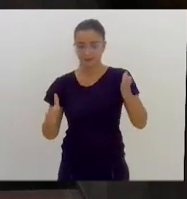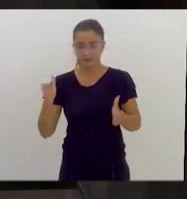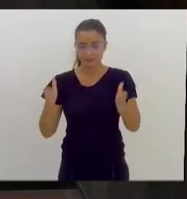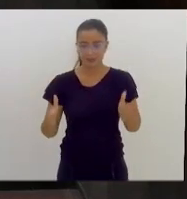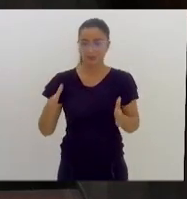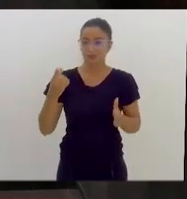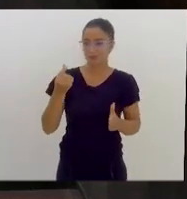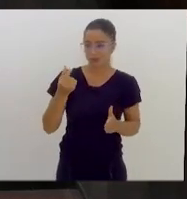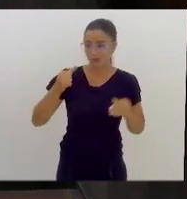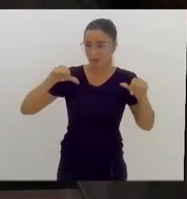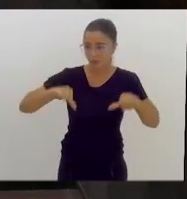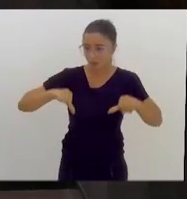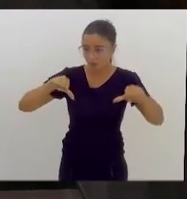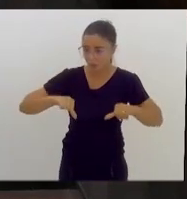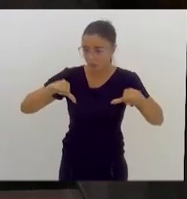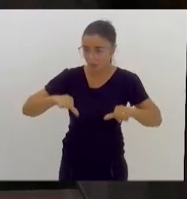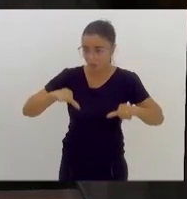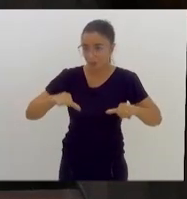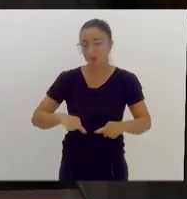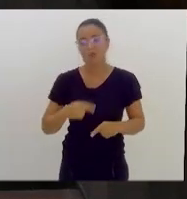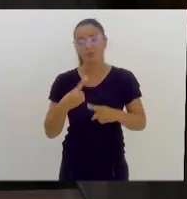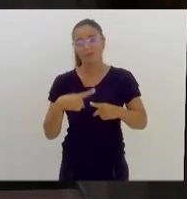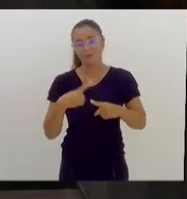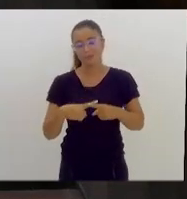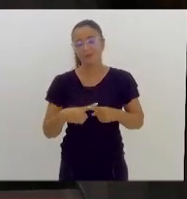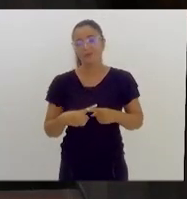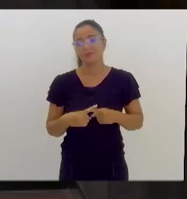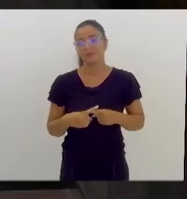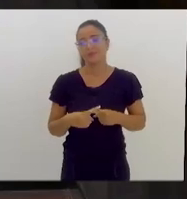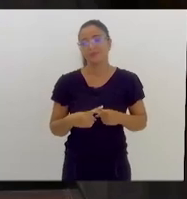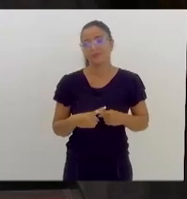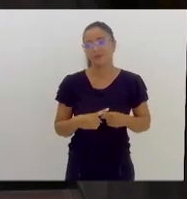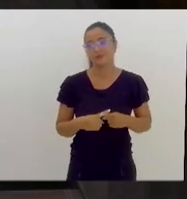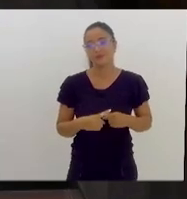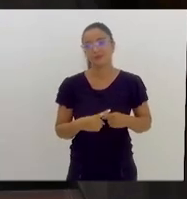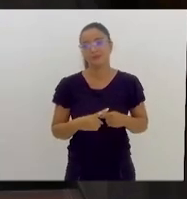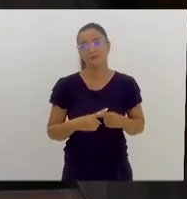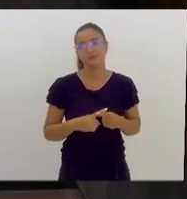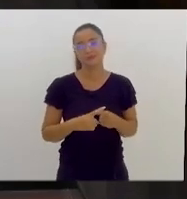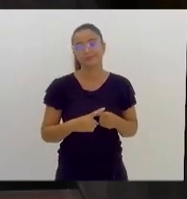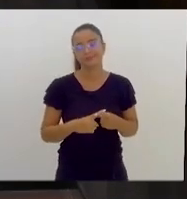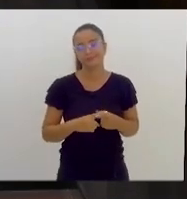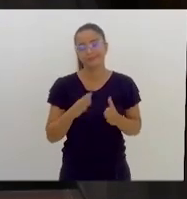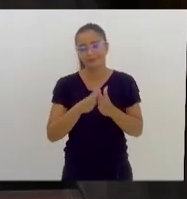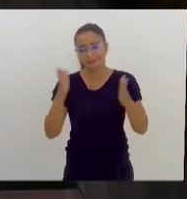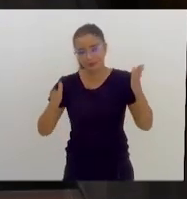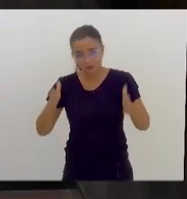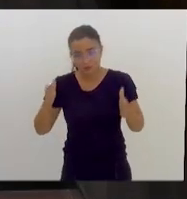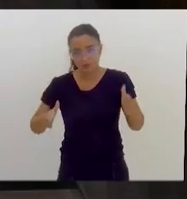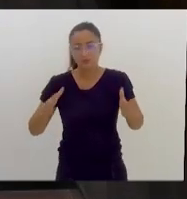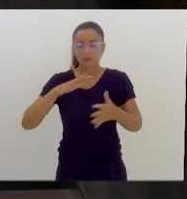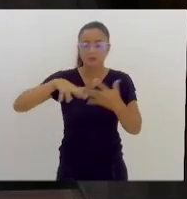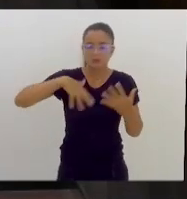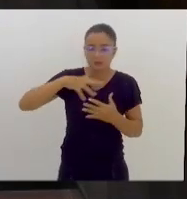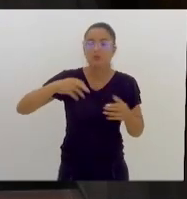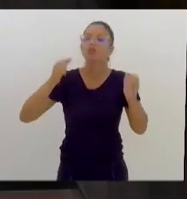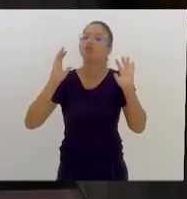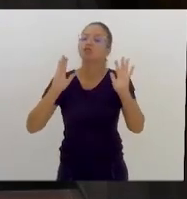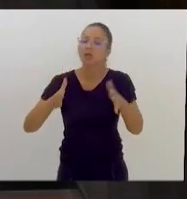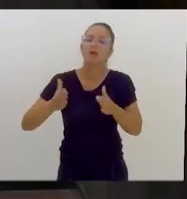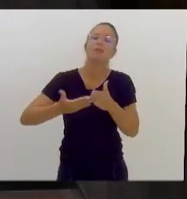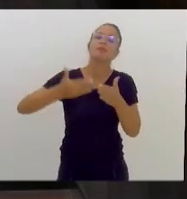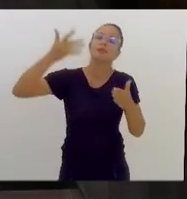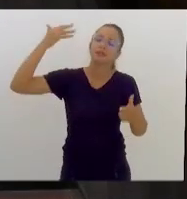aliás, de recuperação financeira, na verdade, repactuado esse regime, que o Rio de Janeiro já foi signatário